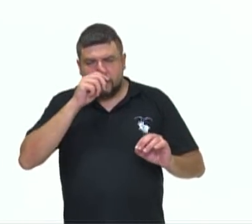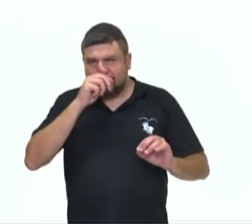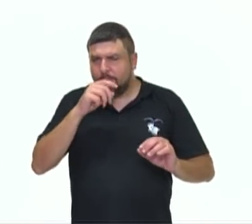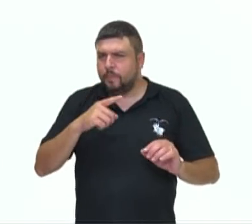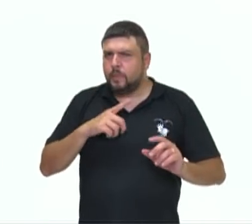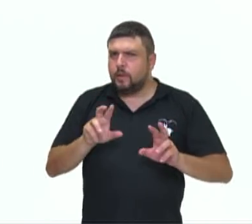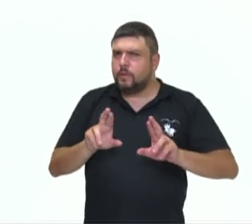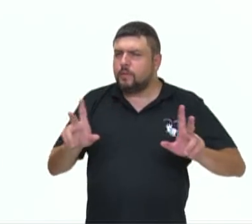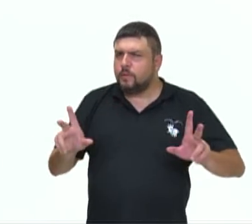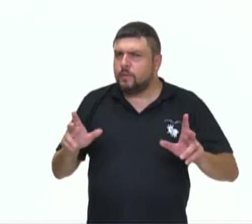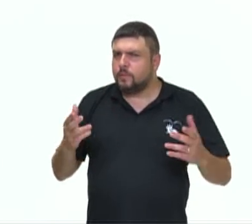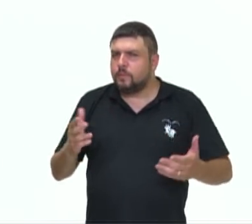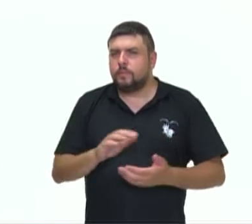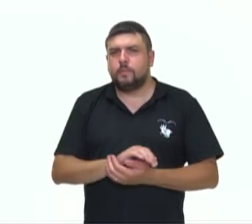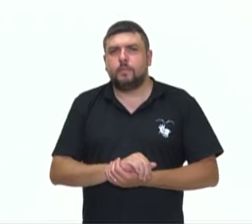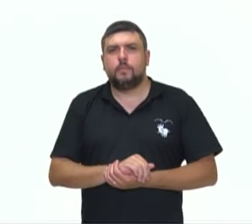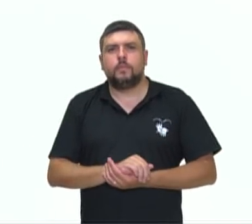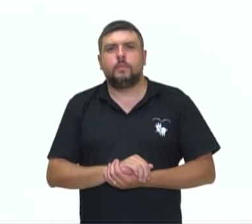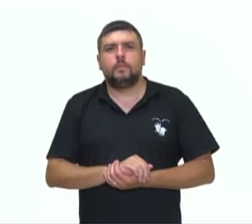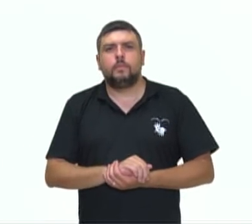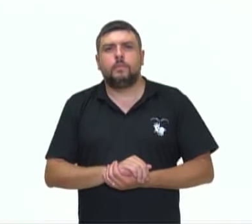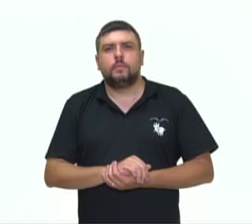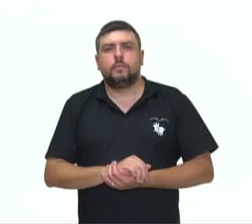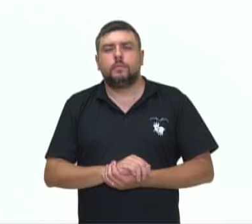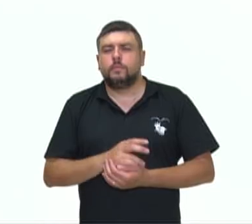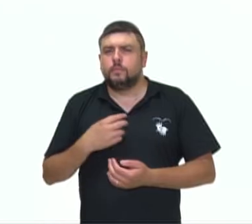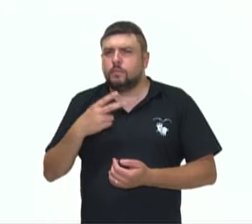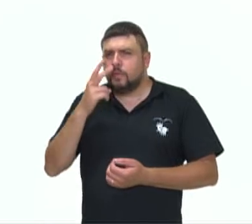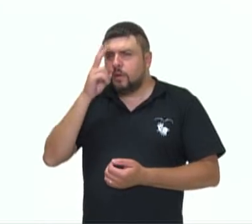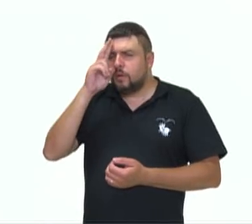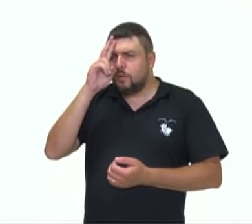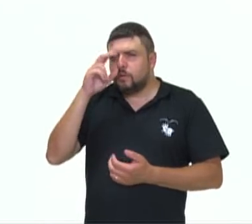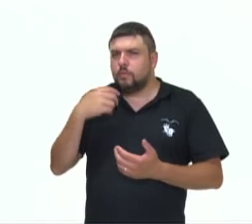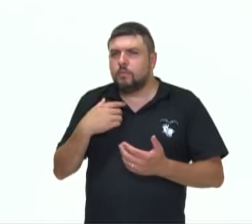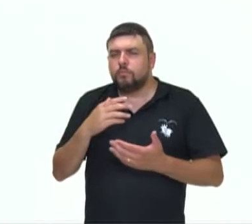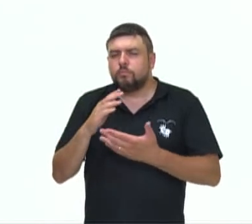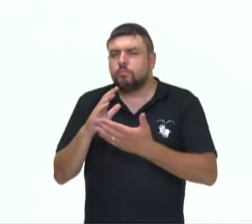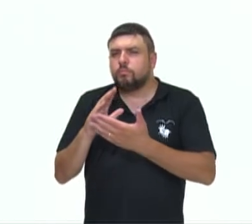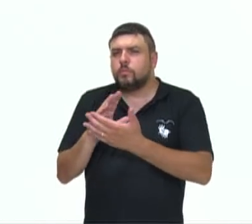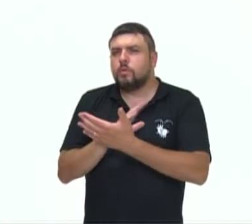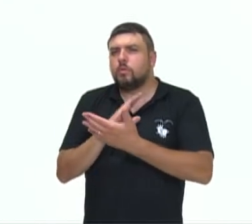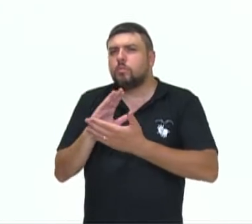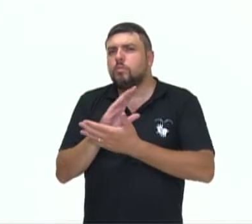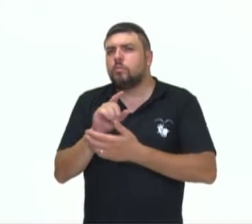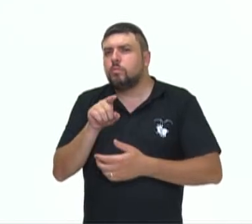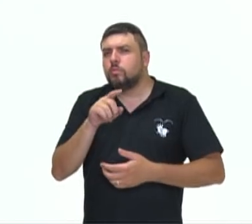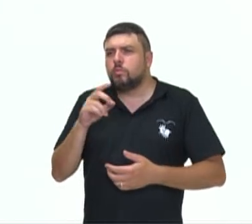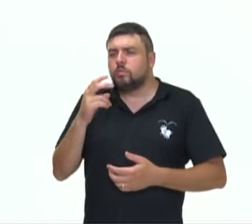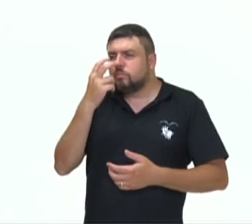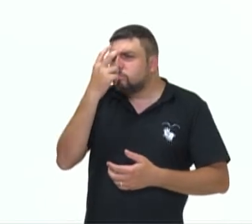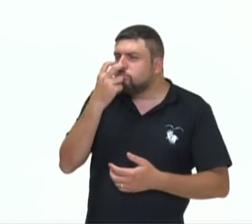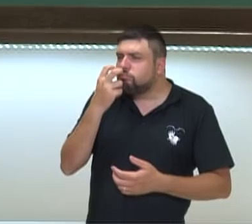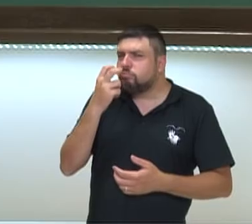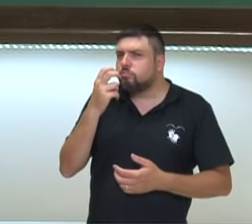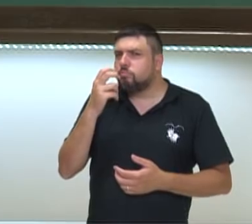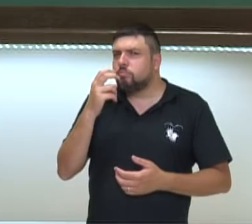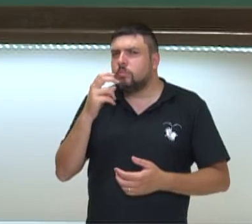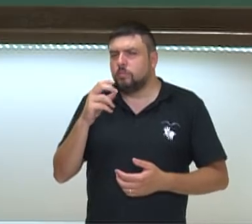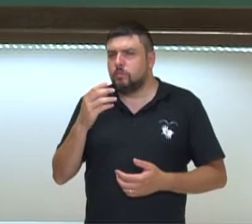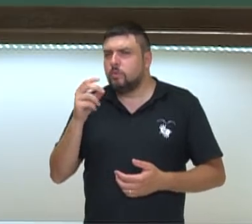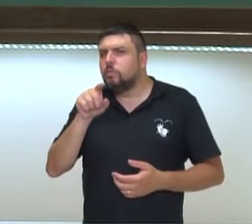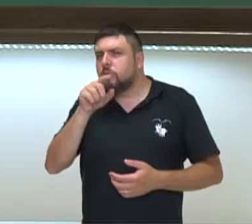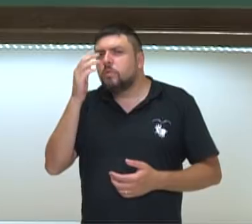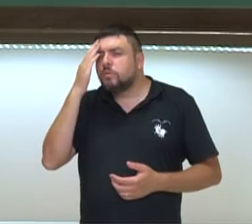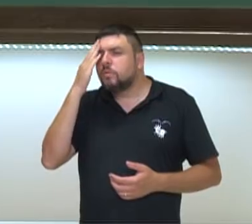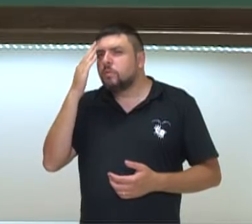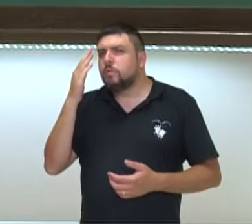e ritual? E procure lembrar algum que você já ouviu, já viu. E o que ele se referia? O que queria